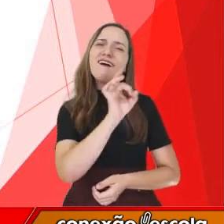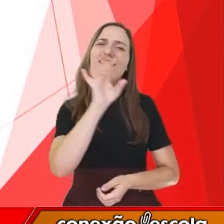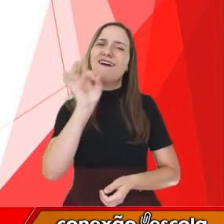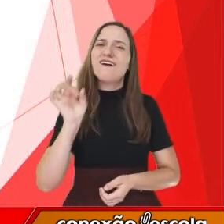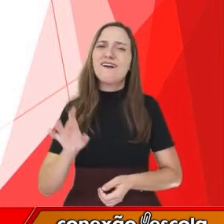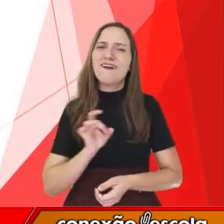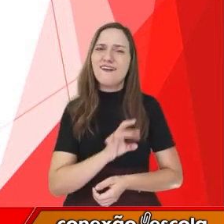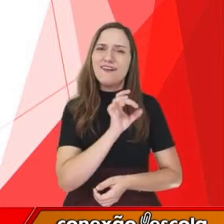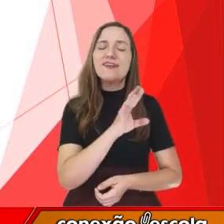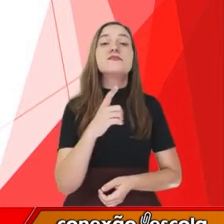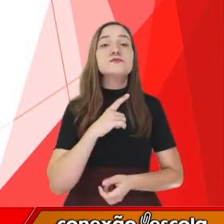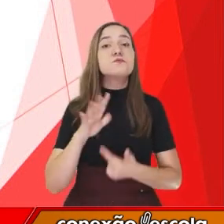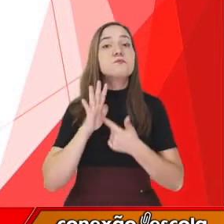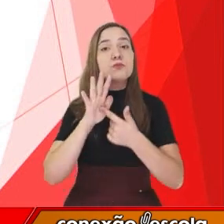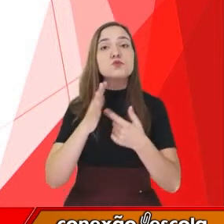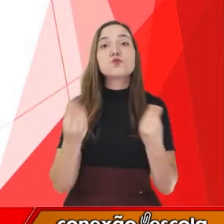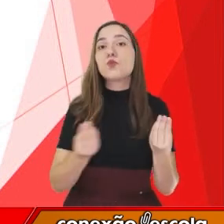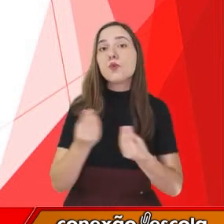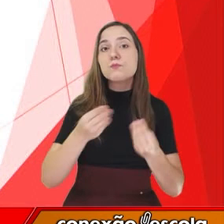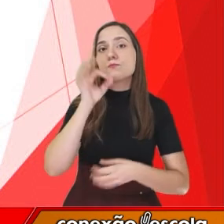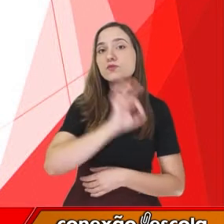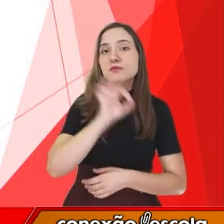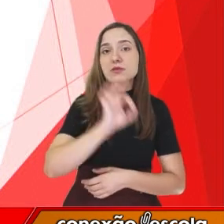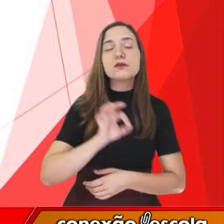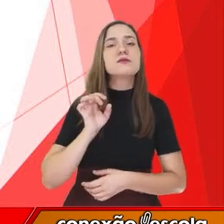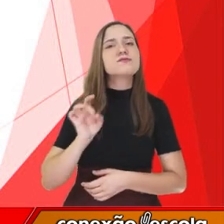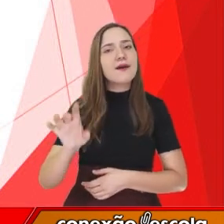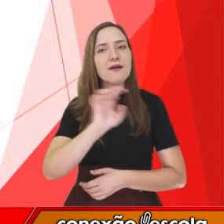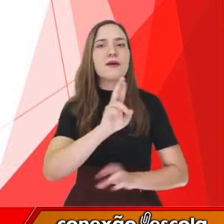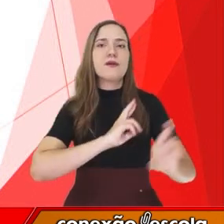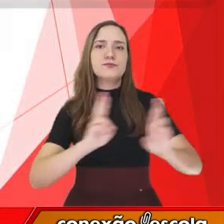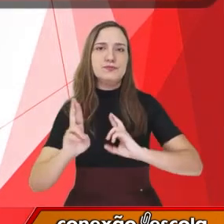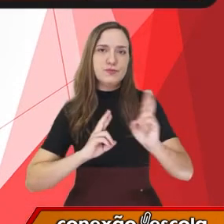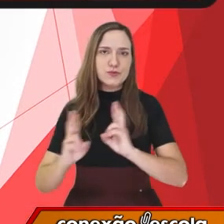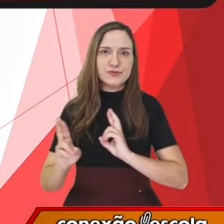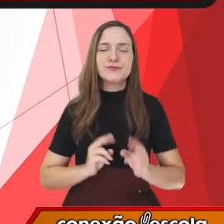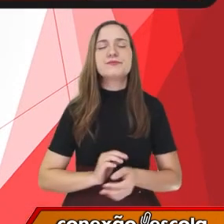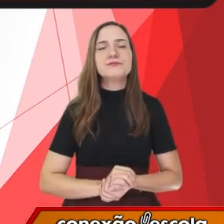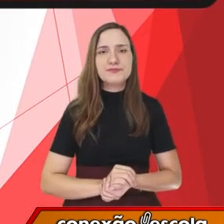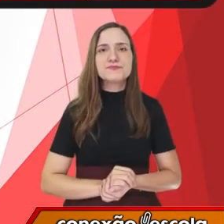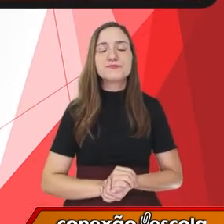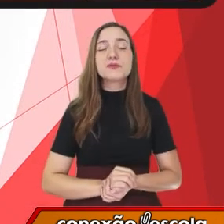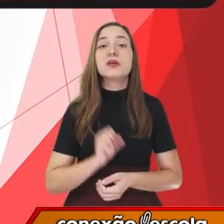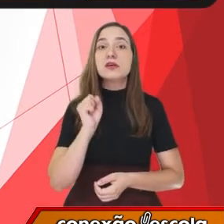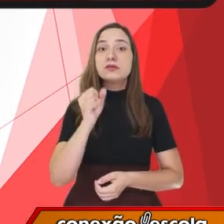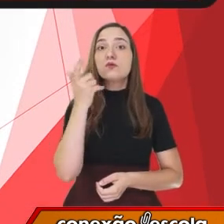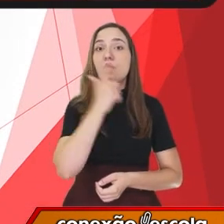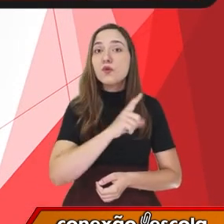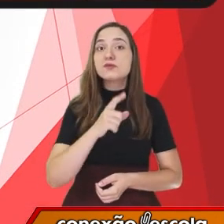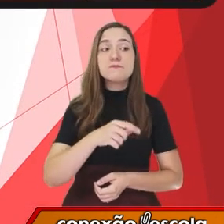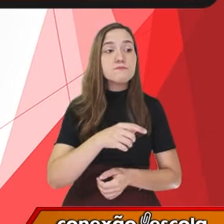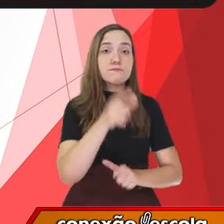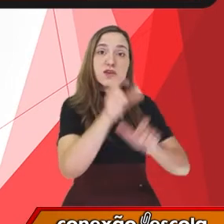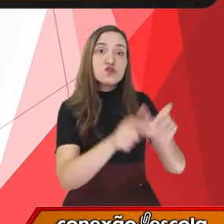dessas fatias representa as porcentagens das categorias. Assim, quanto maior a